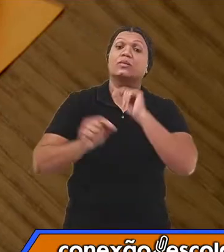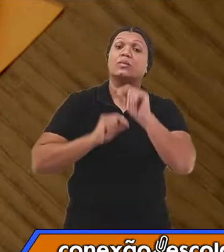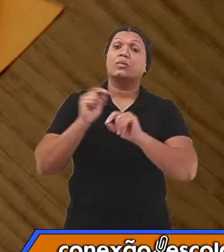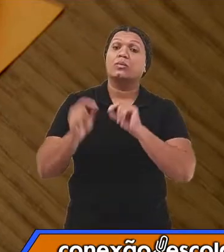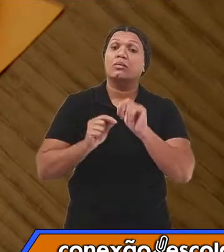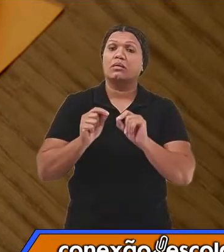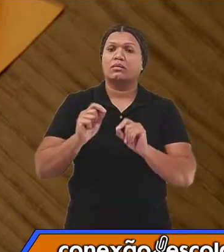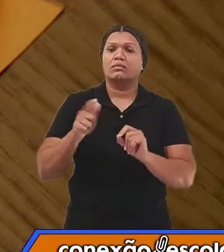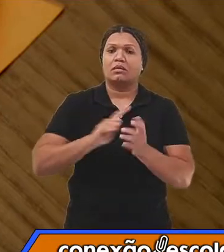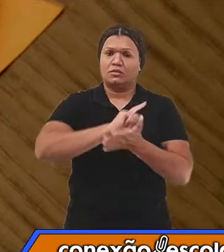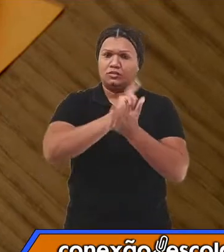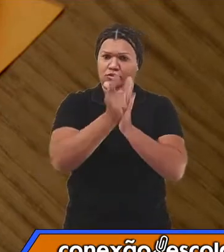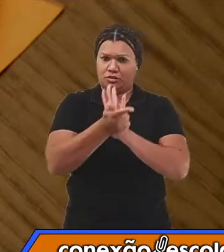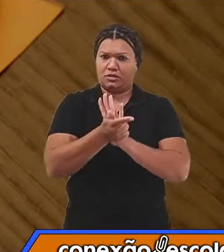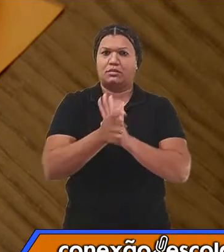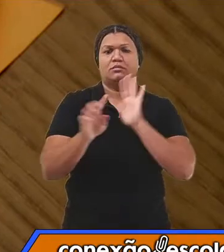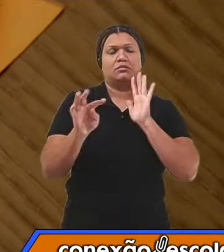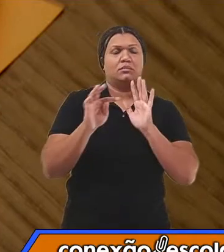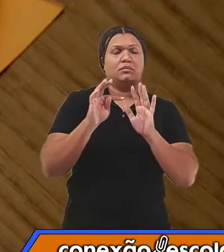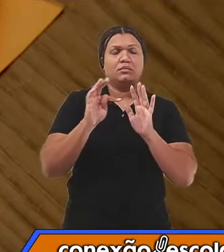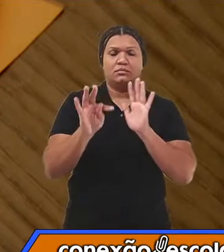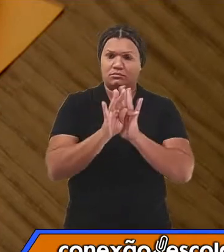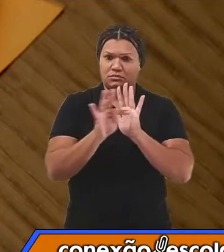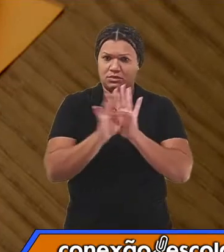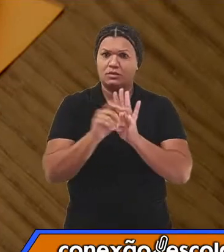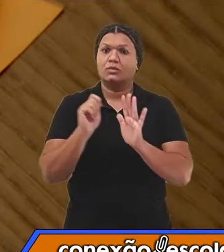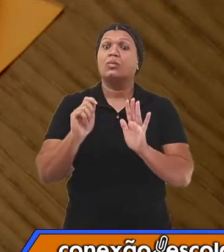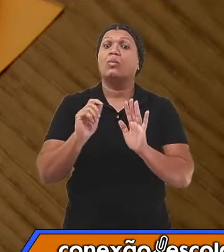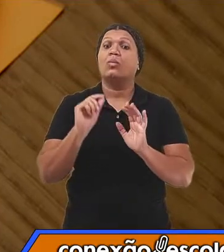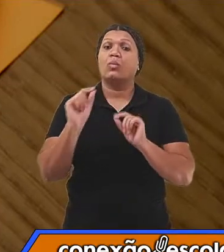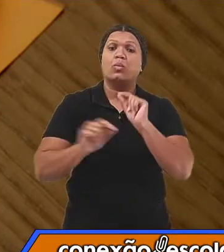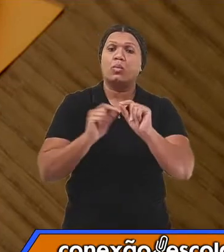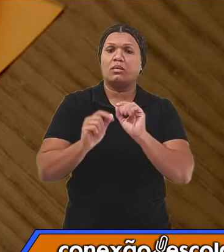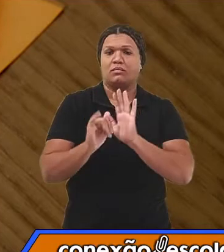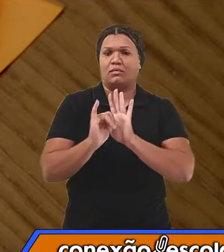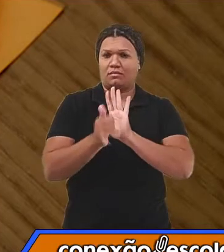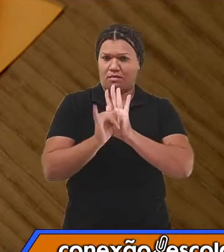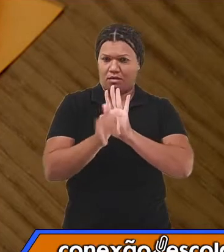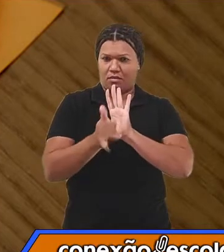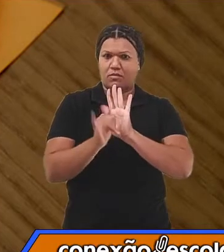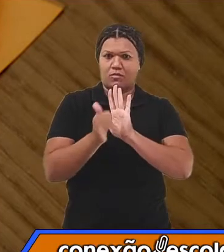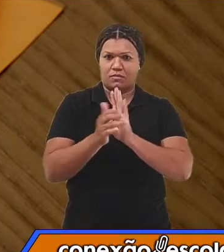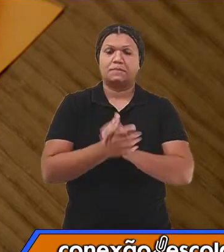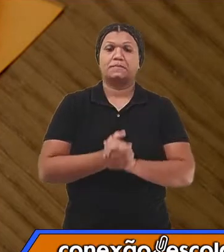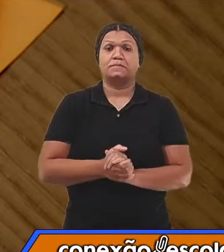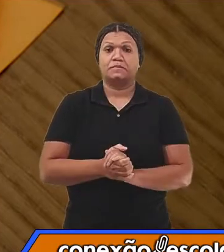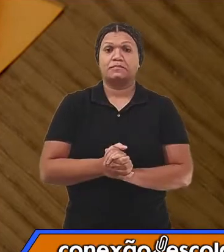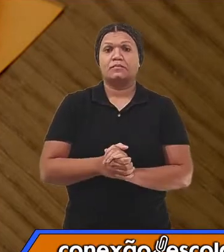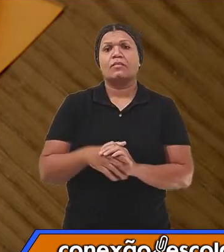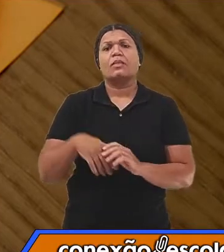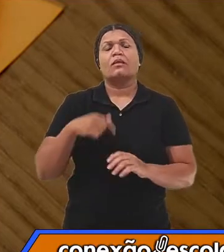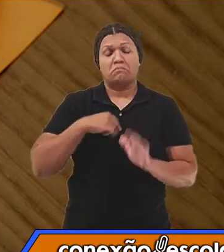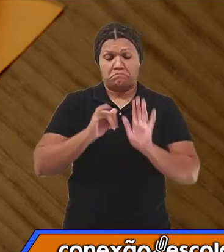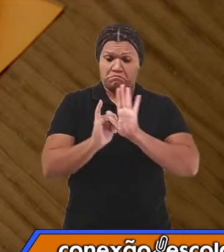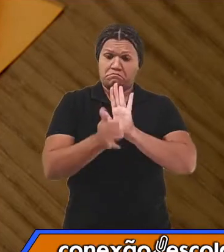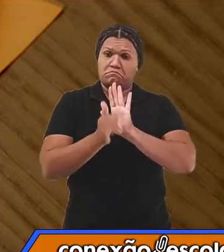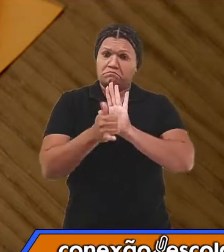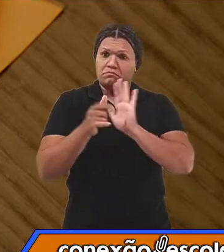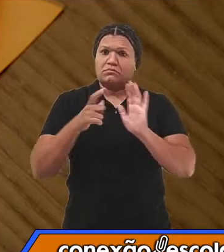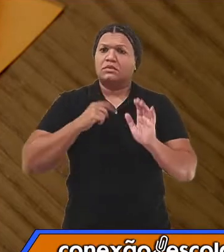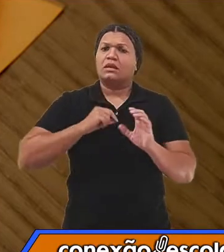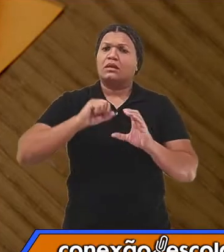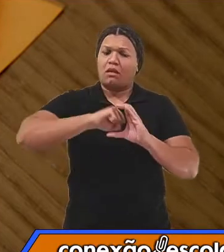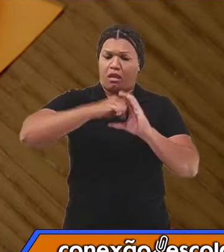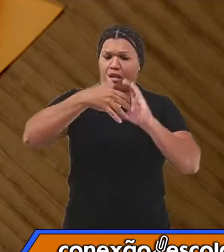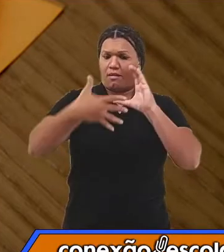textual fábula, que em inglês a gente fala fable. Então, a fábula se caracteriza por ser